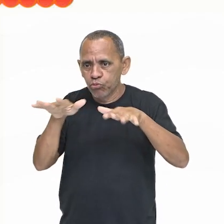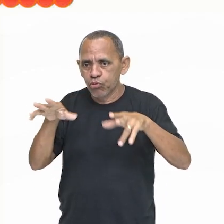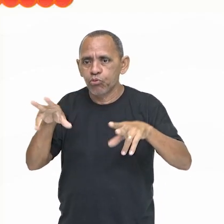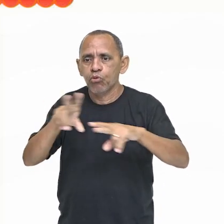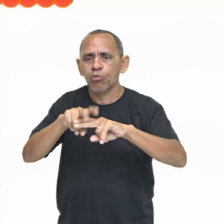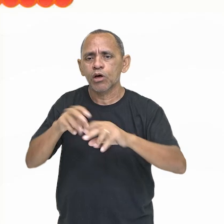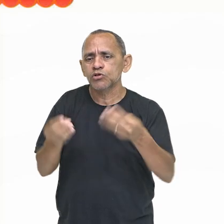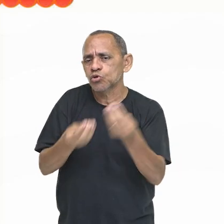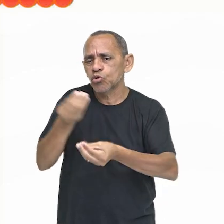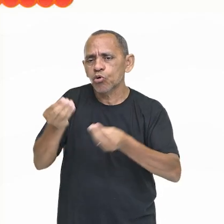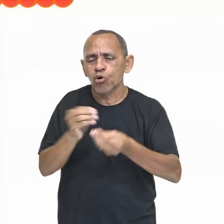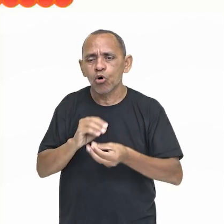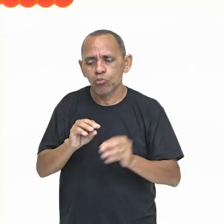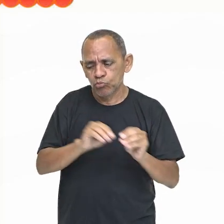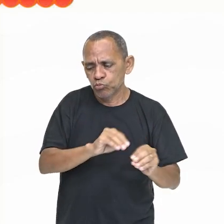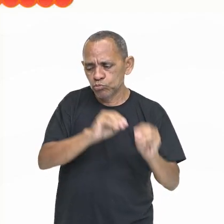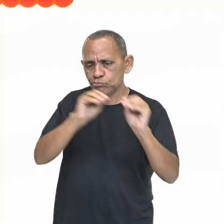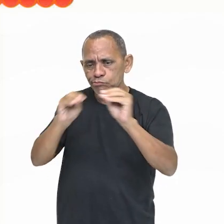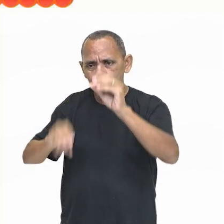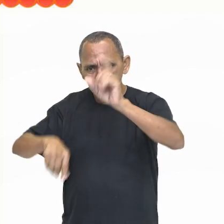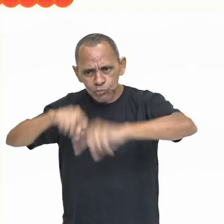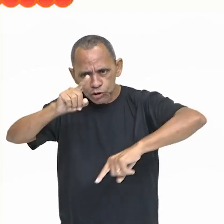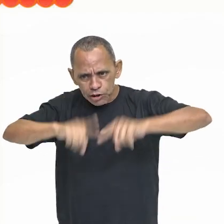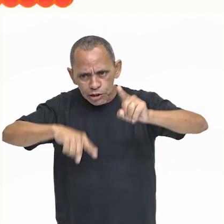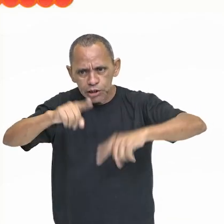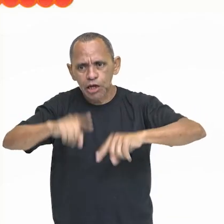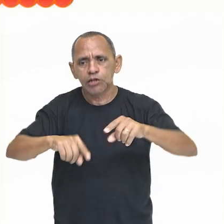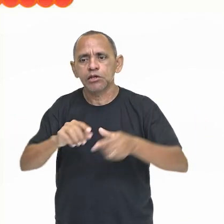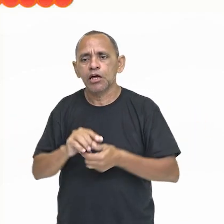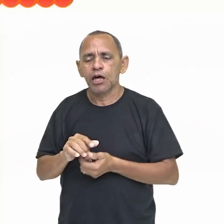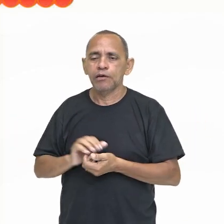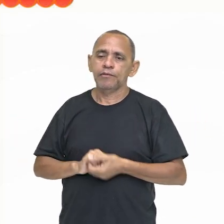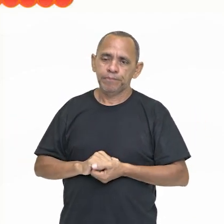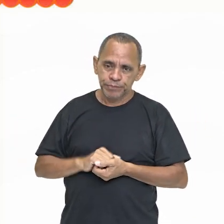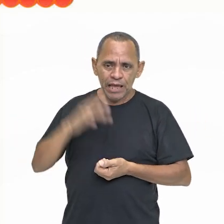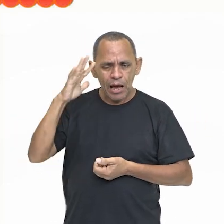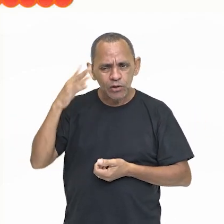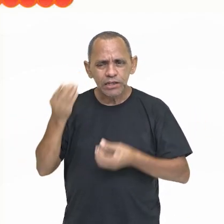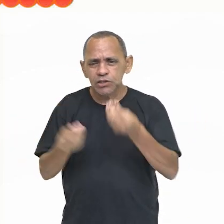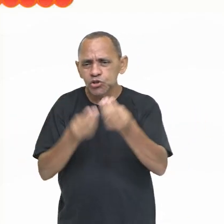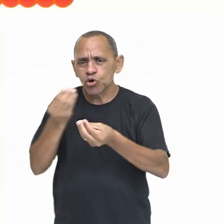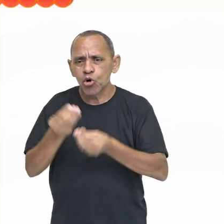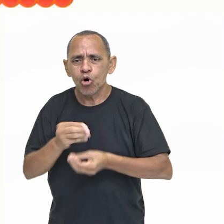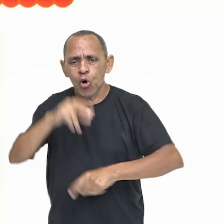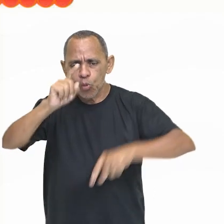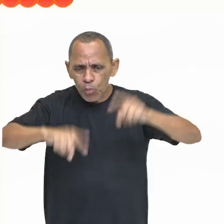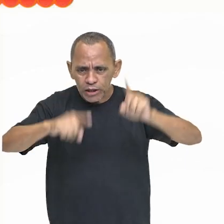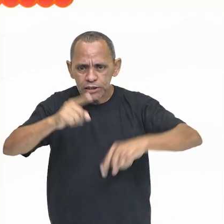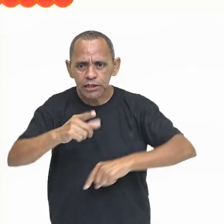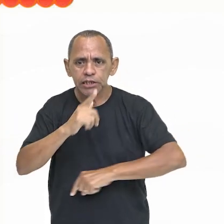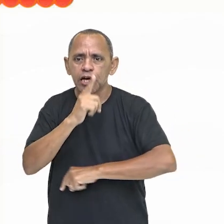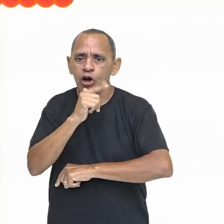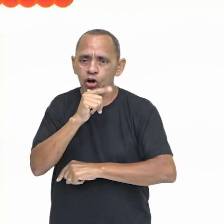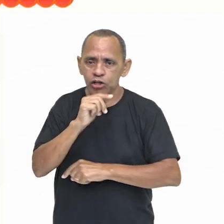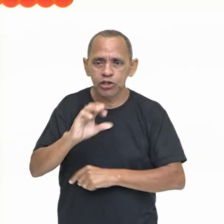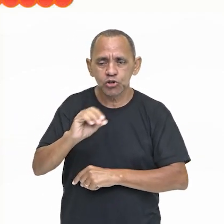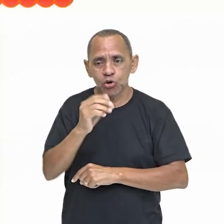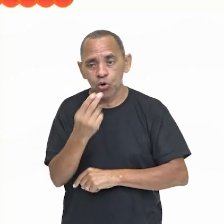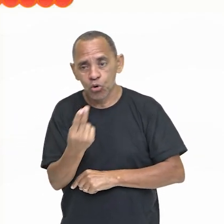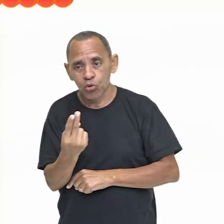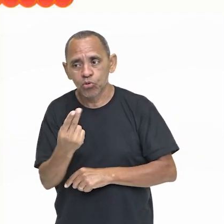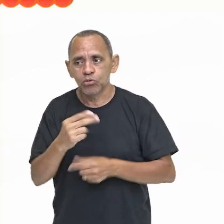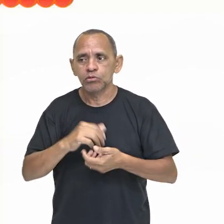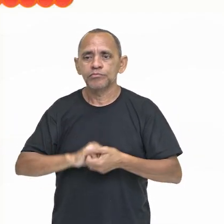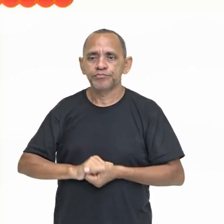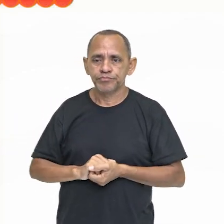do transporte de matéria, que ocorre somente nos líquidos e gases, como, por exemplo, a água quente